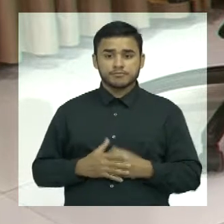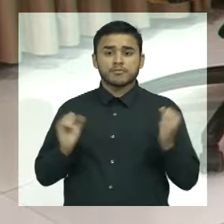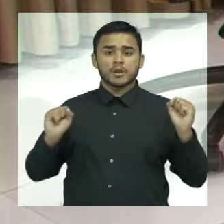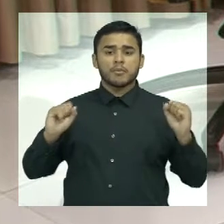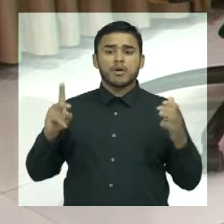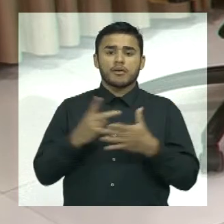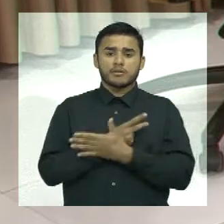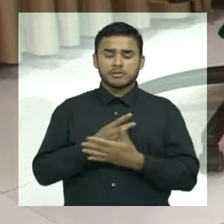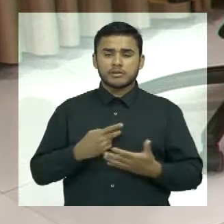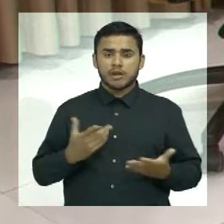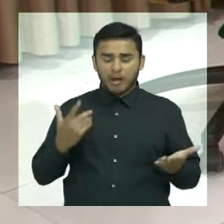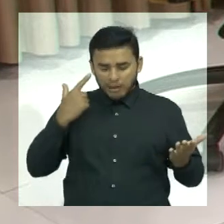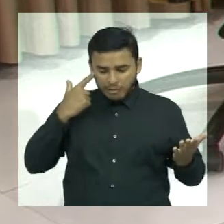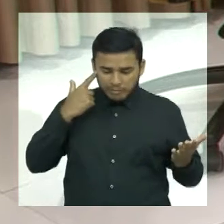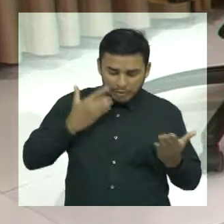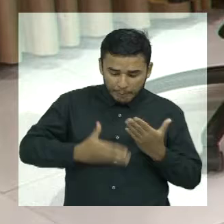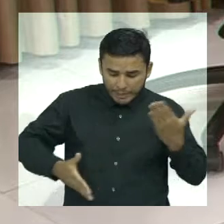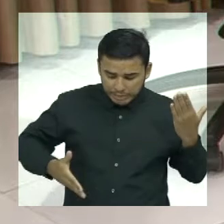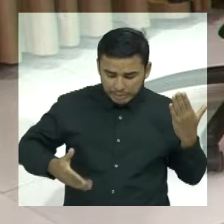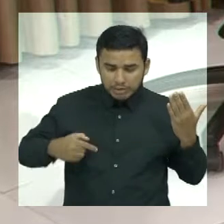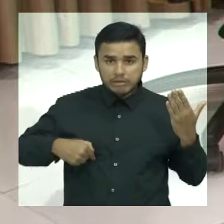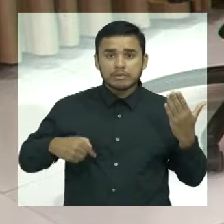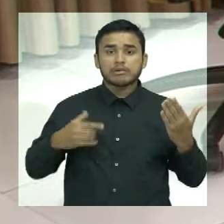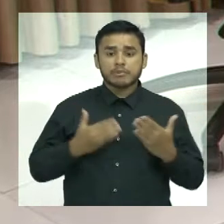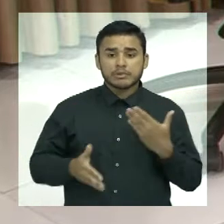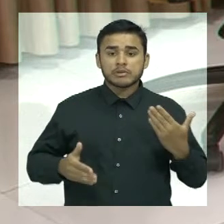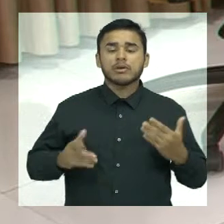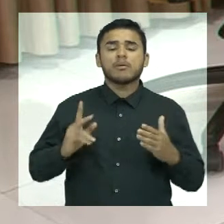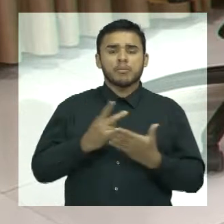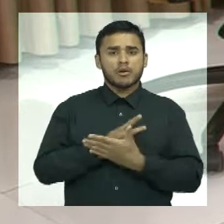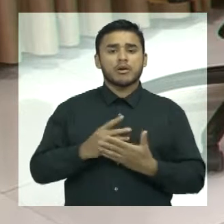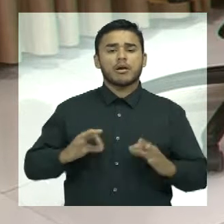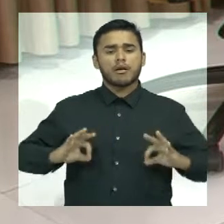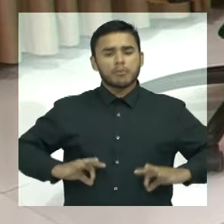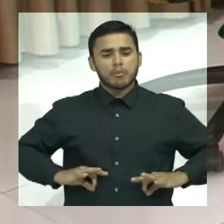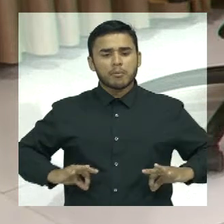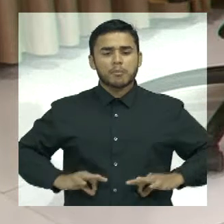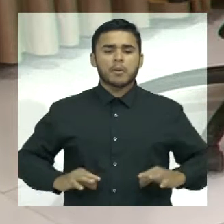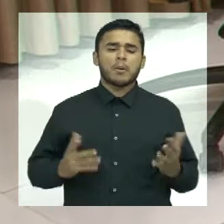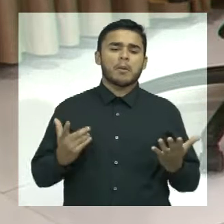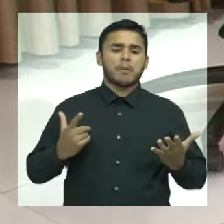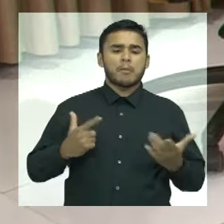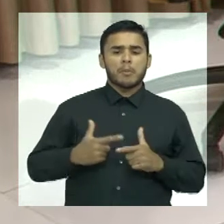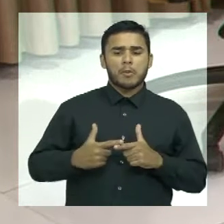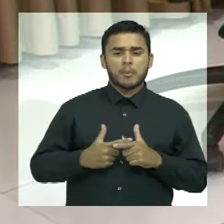perda recorrente, ela pode ter lesão no endométrio, além das consequências